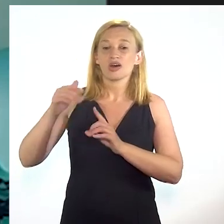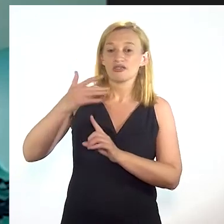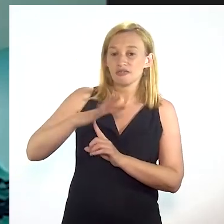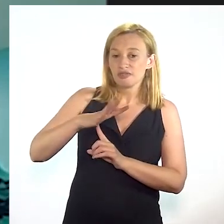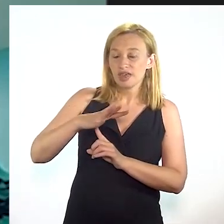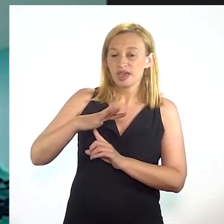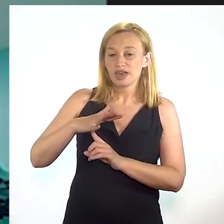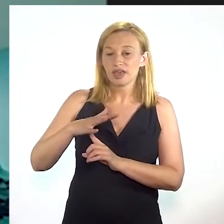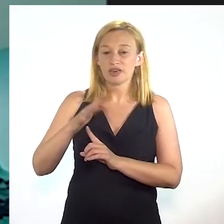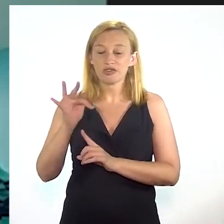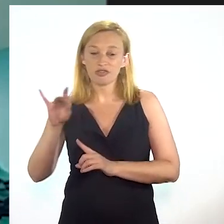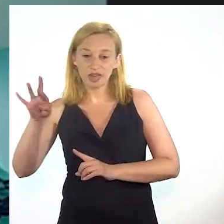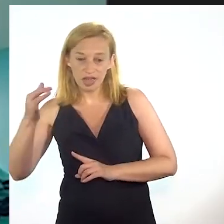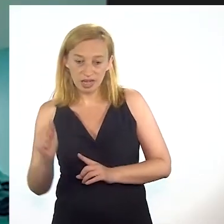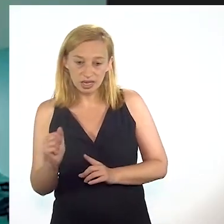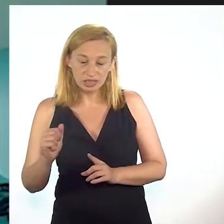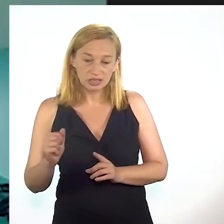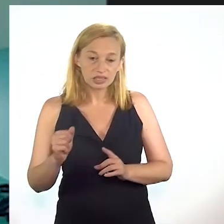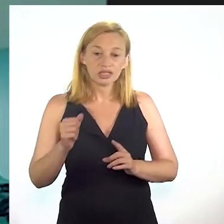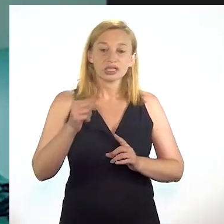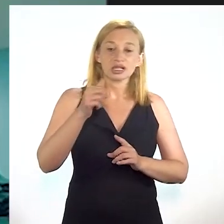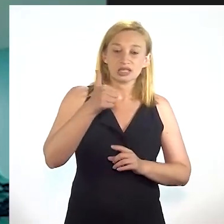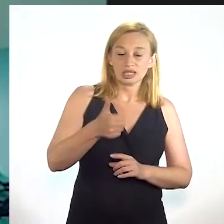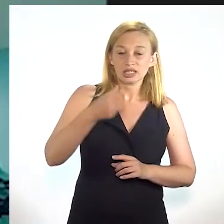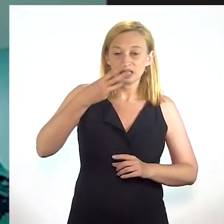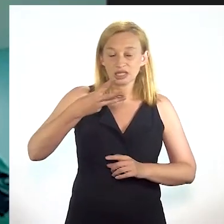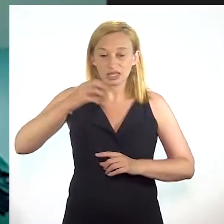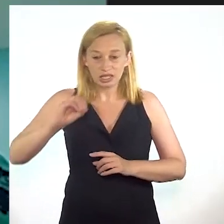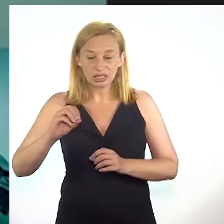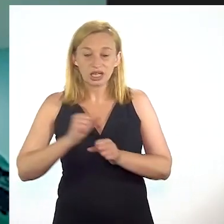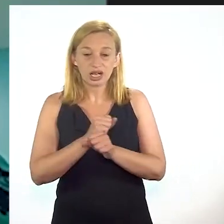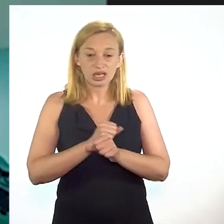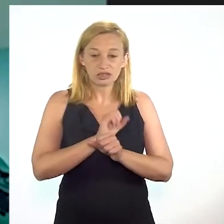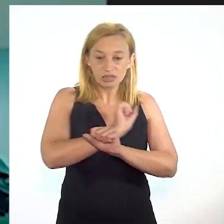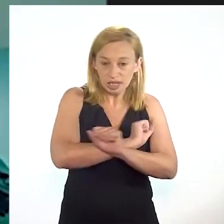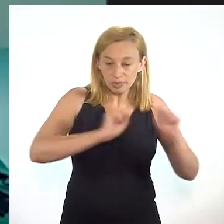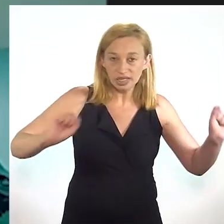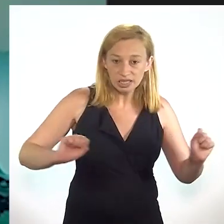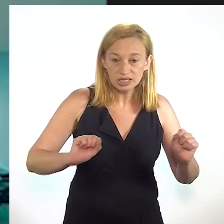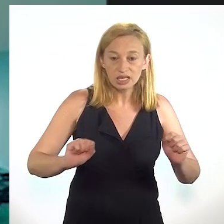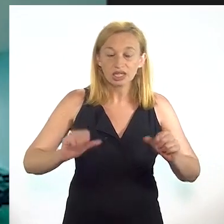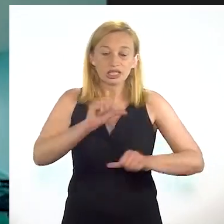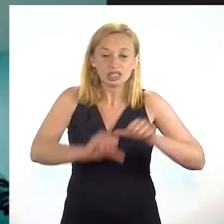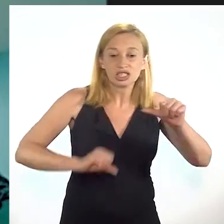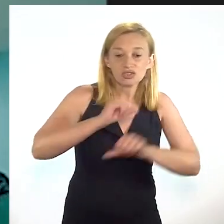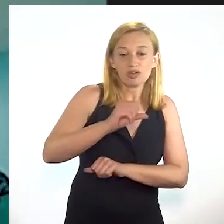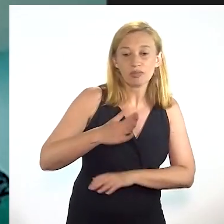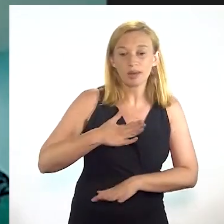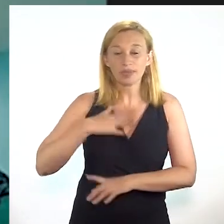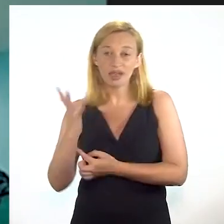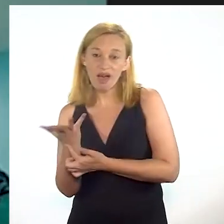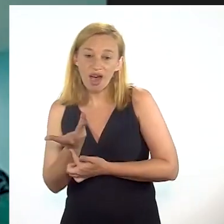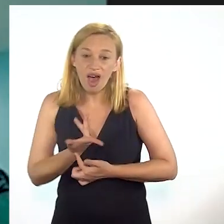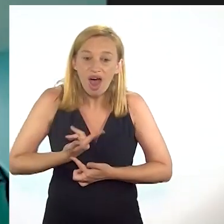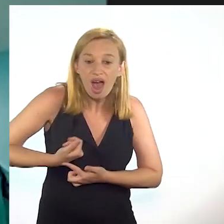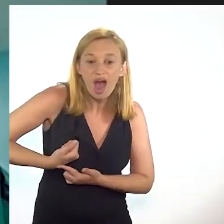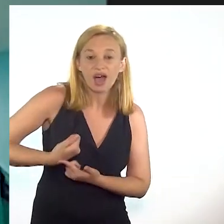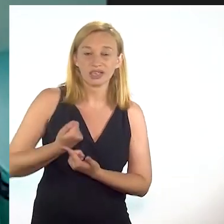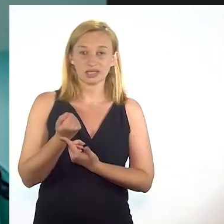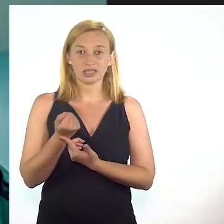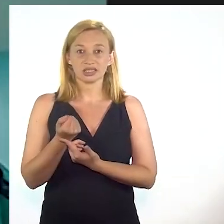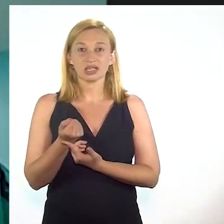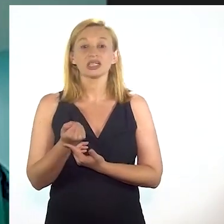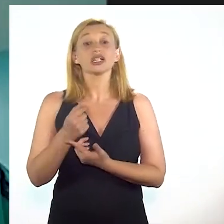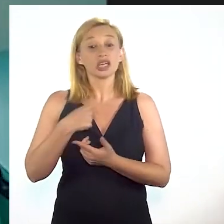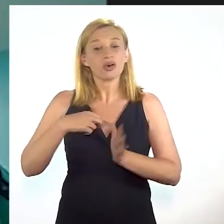uma feira em comemoração aos 130 anos da abolição. E o meu desafio era transformar a minha arte, né,